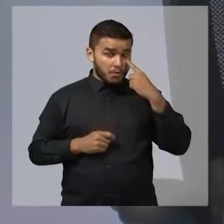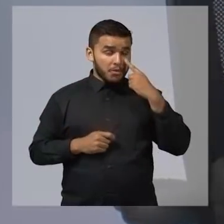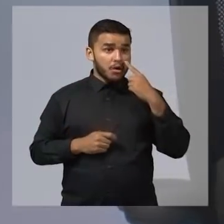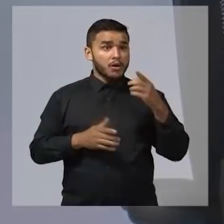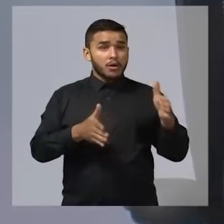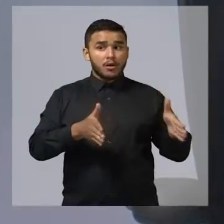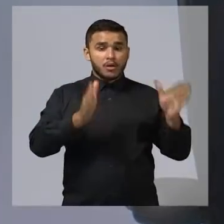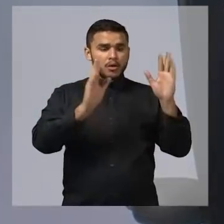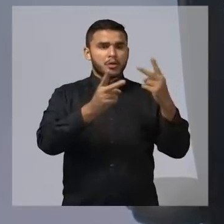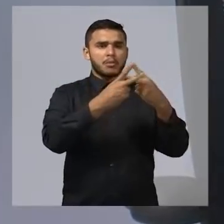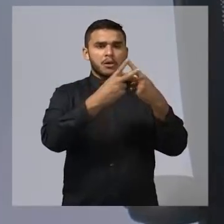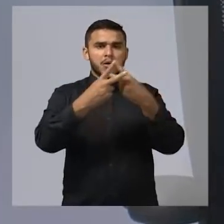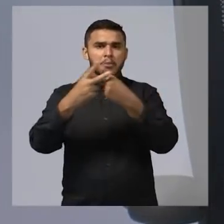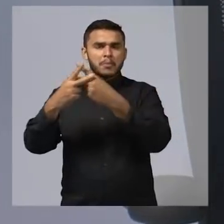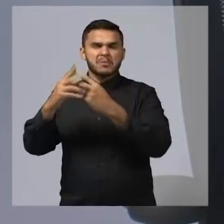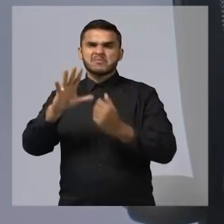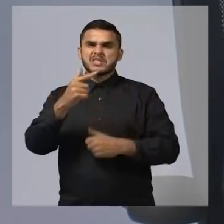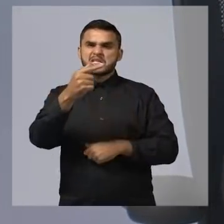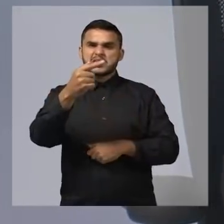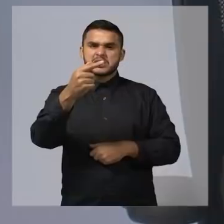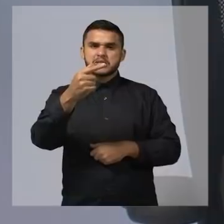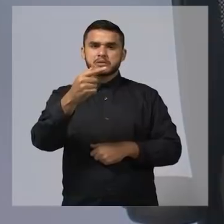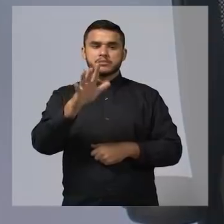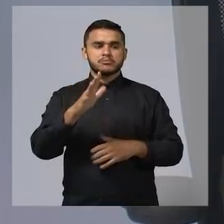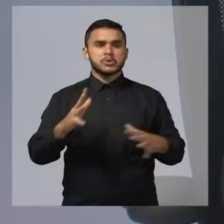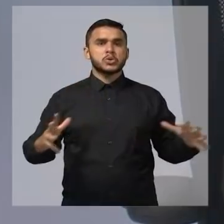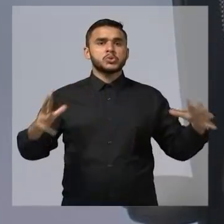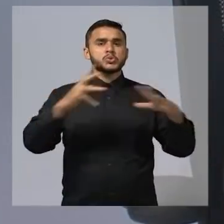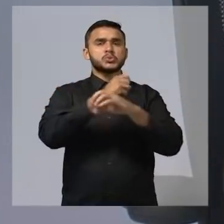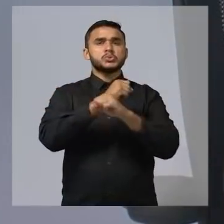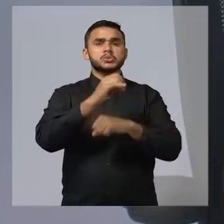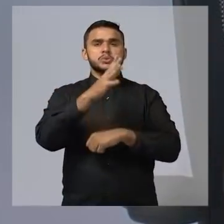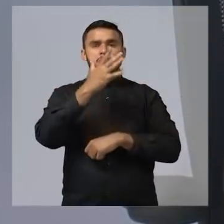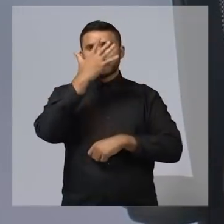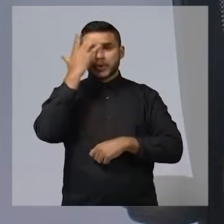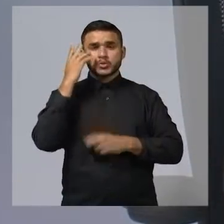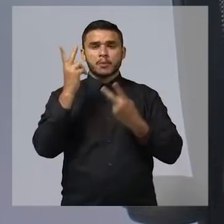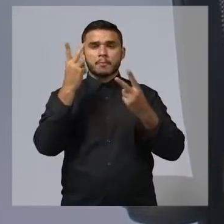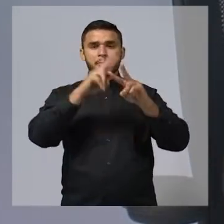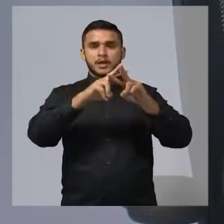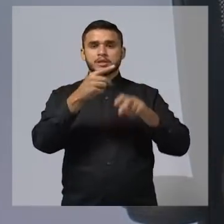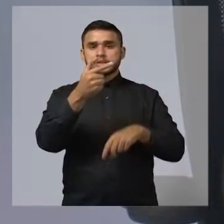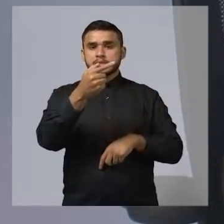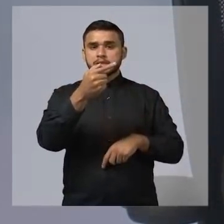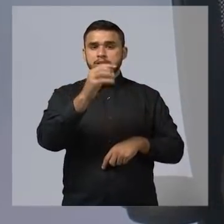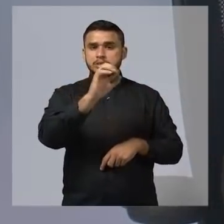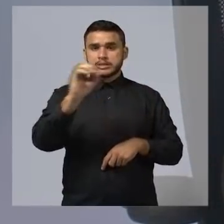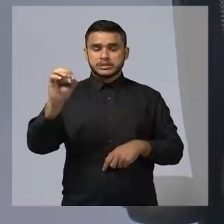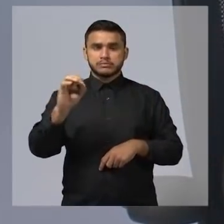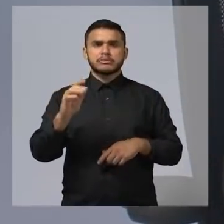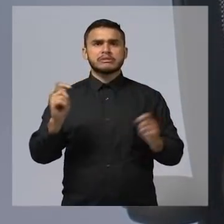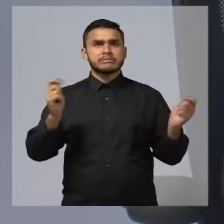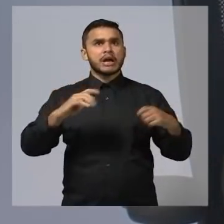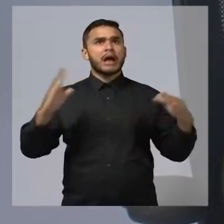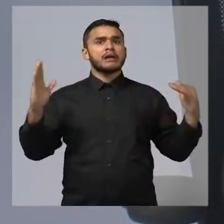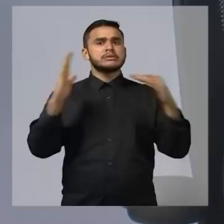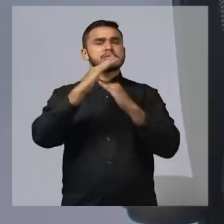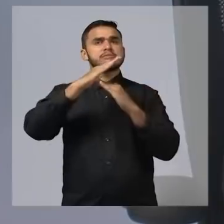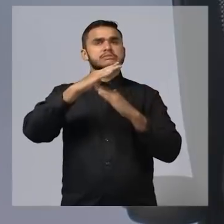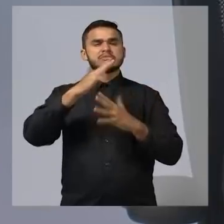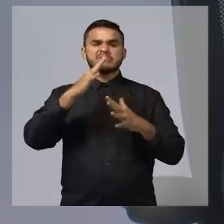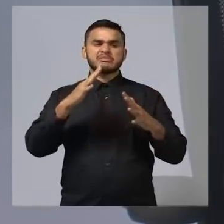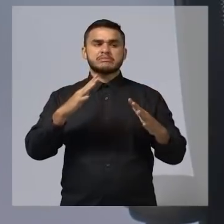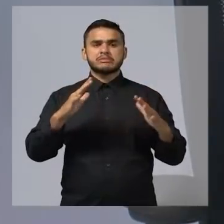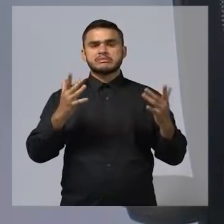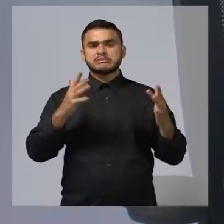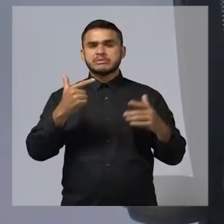já numa média de 700 presos, nós podemos chegar até 2.000, 3.000 presos. Então a gente está tranquilo quanto a isso, né?